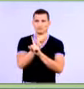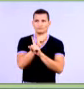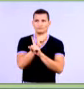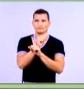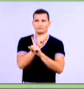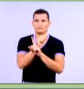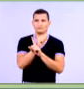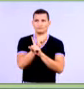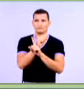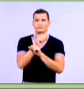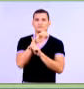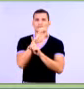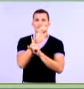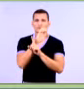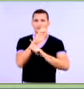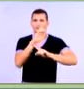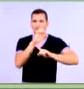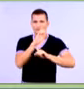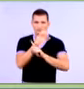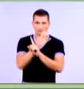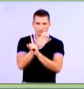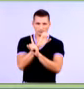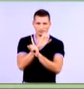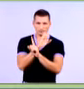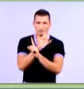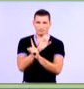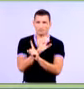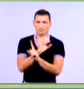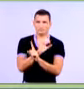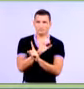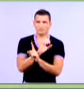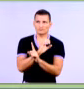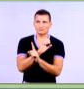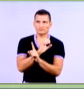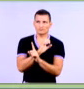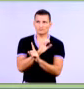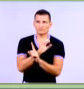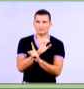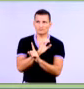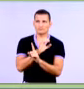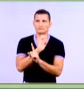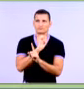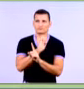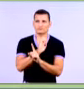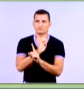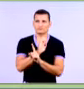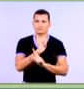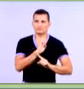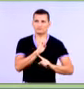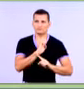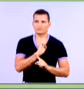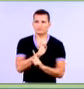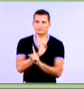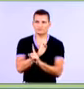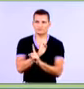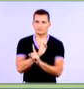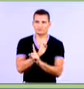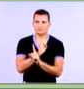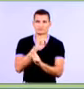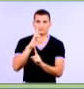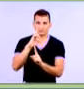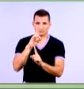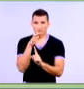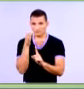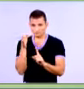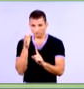passei pelo lado direito do C, passei pelo lado direito do E, do lado